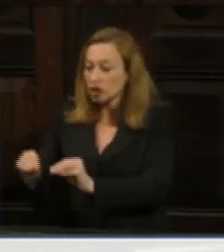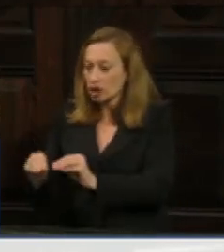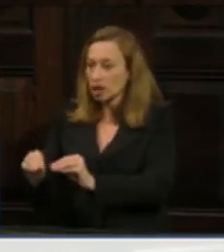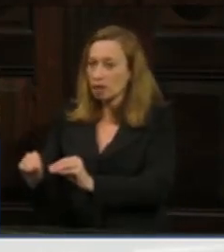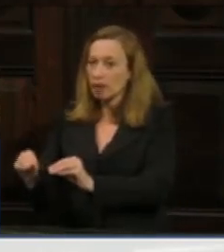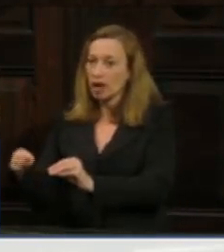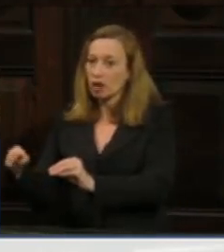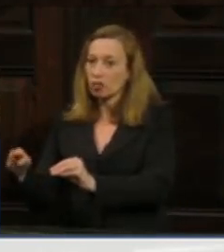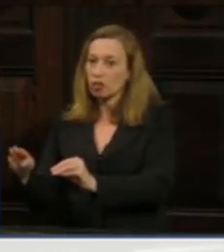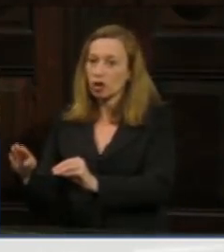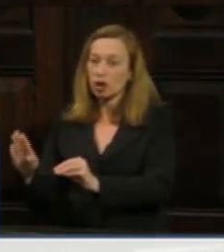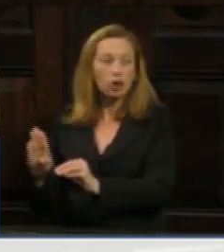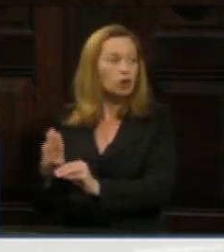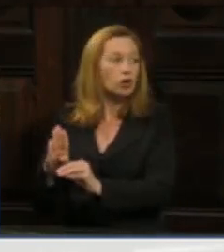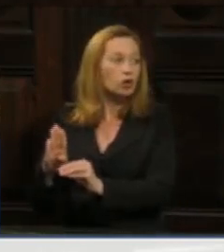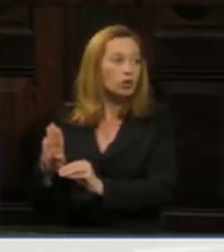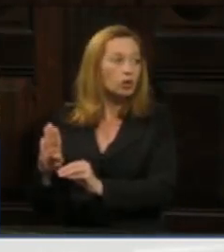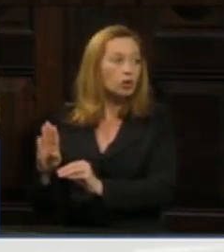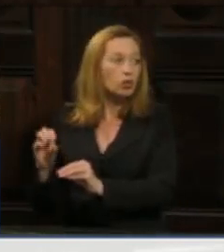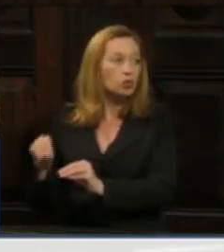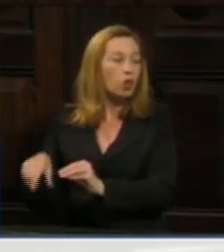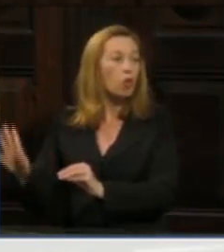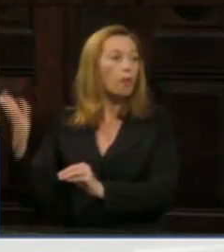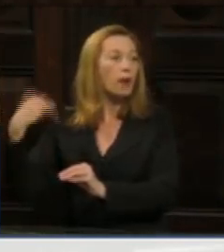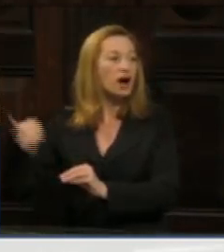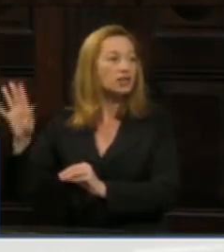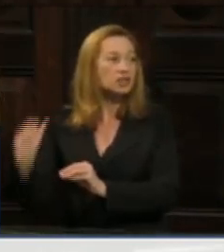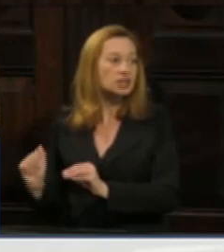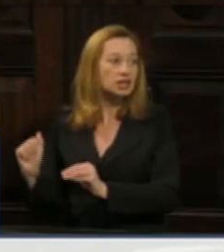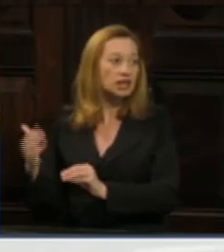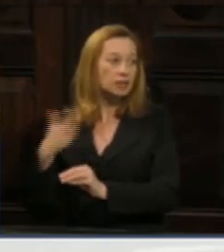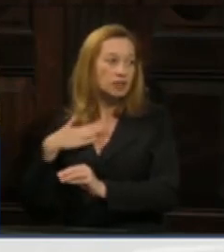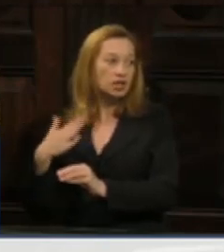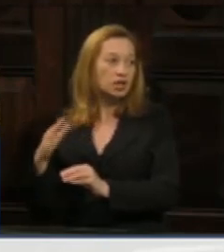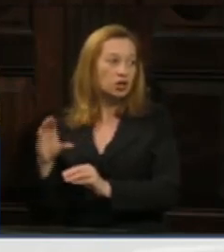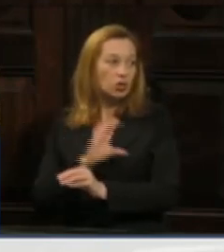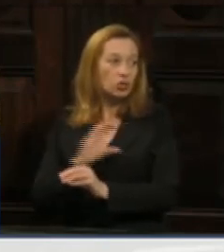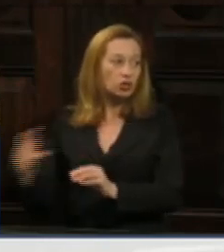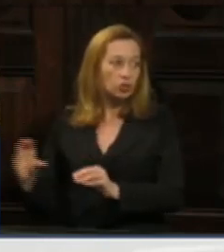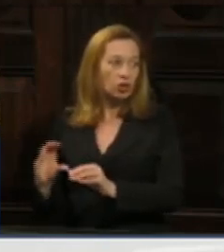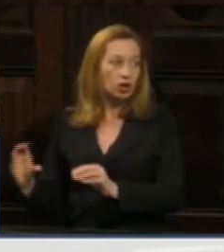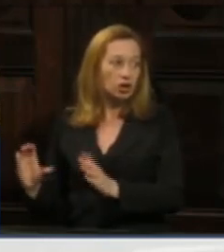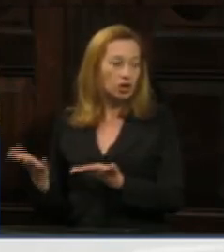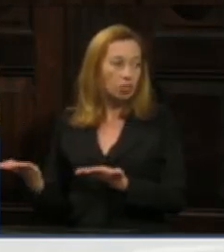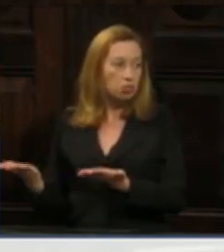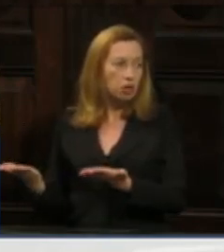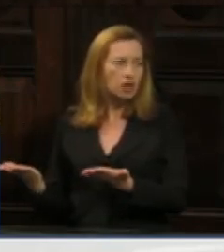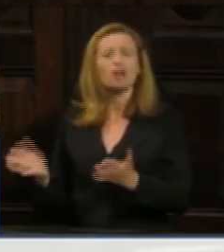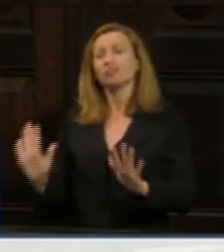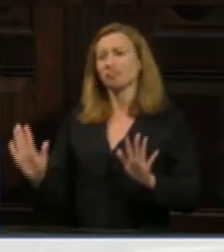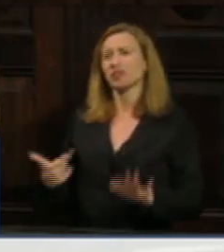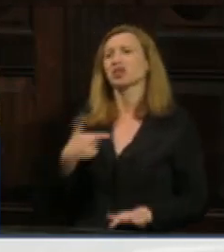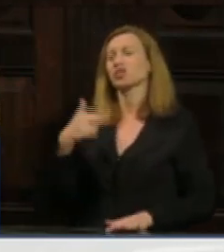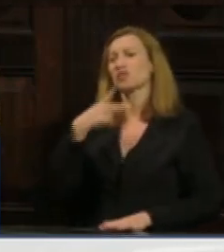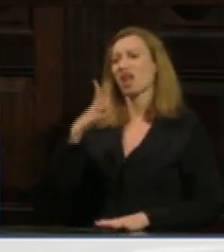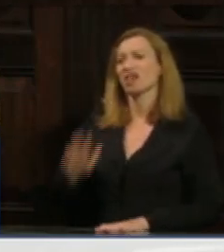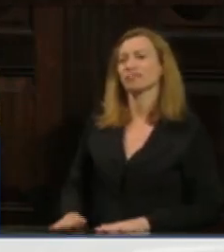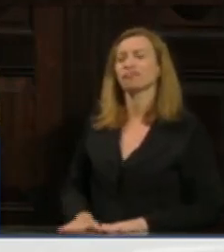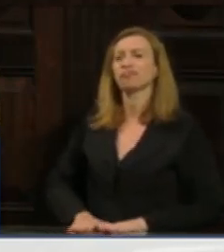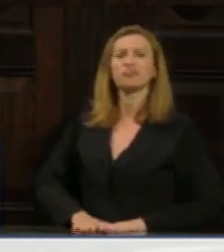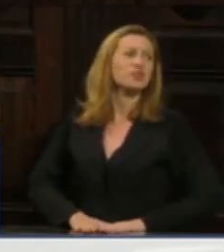algo em torno de R$18 mil, um pouco mais. Essa quantia entra mensalmente na minha conta corrente, isto é uma